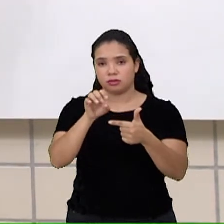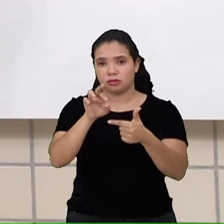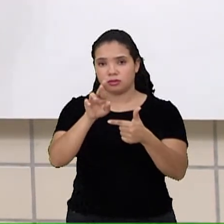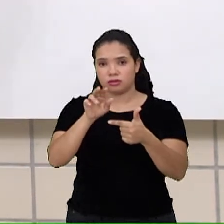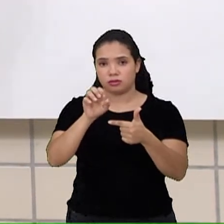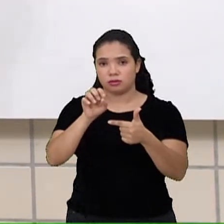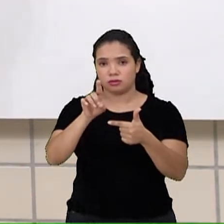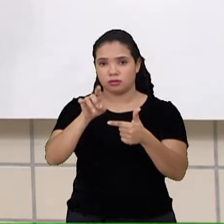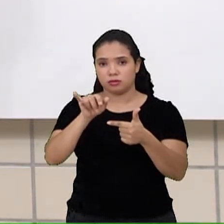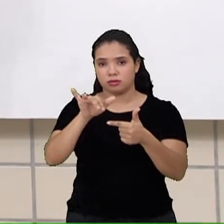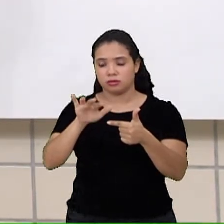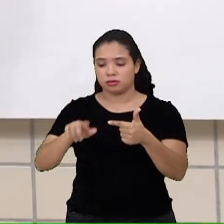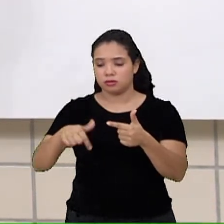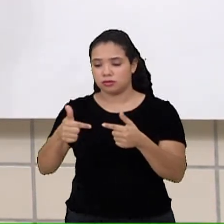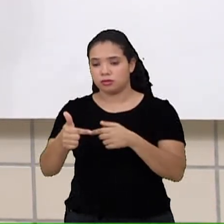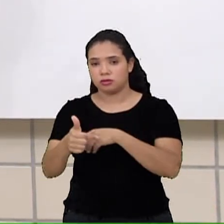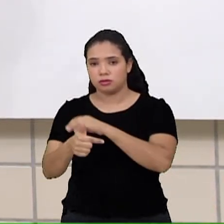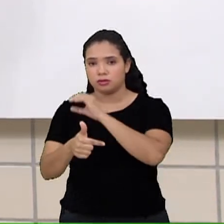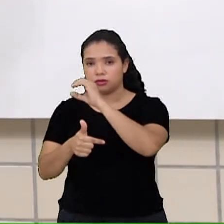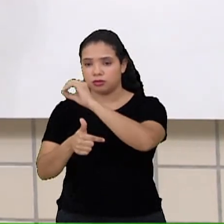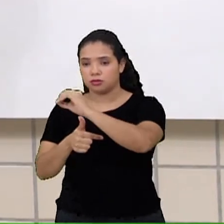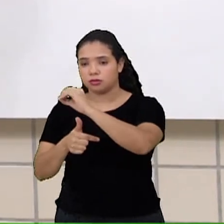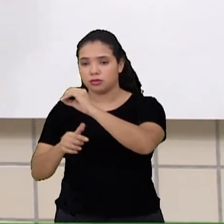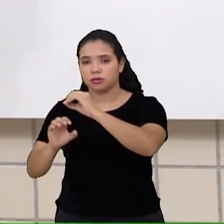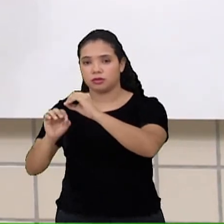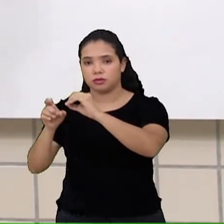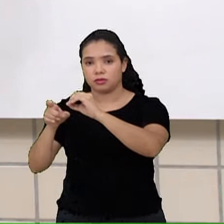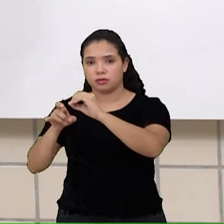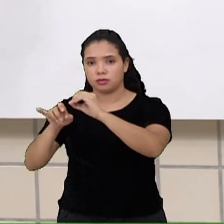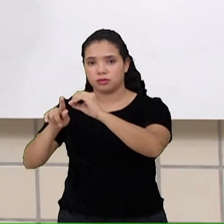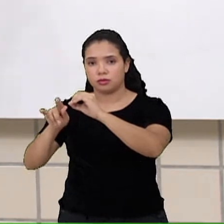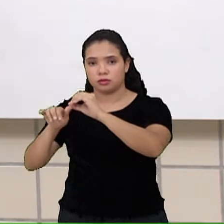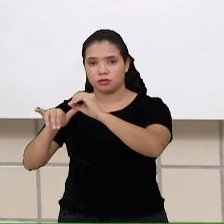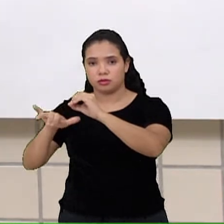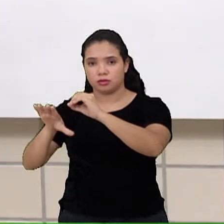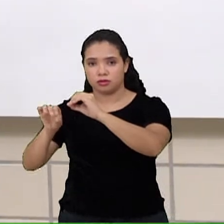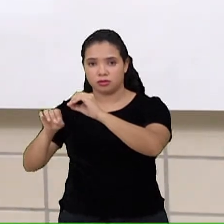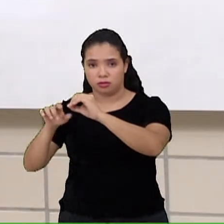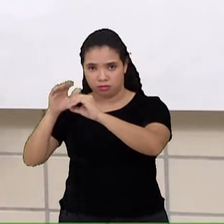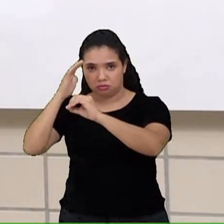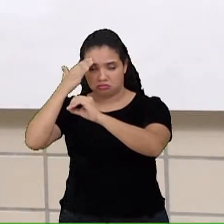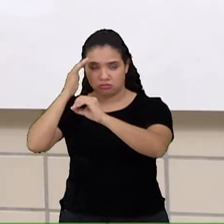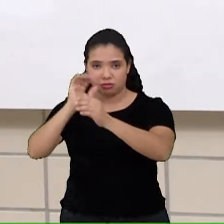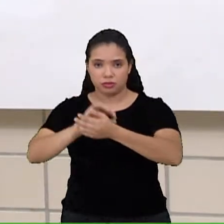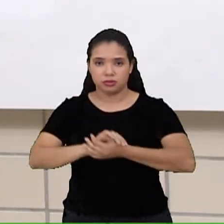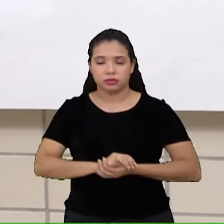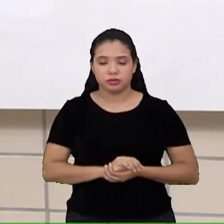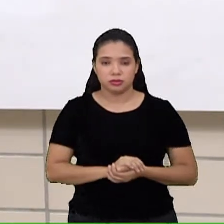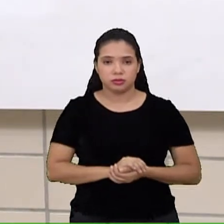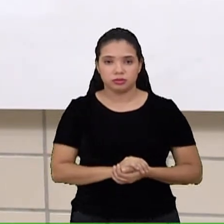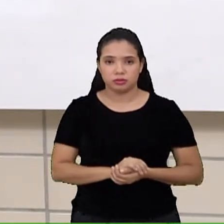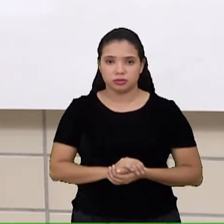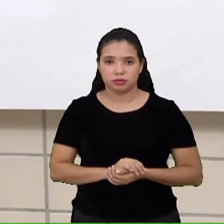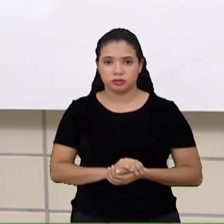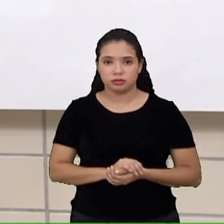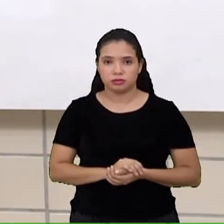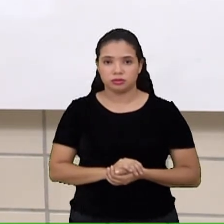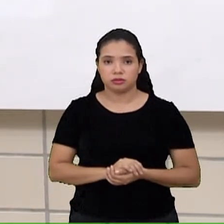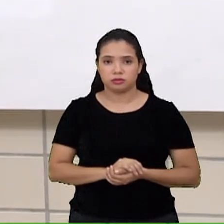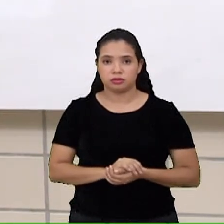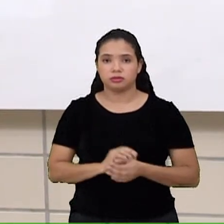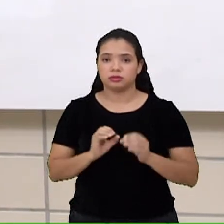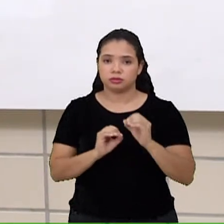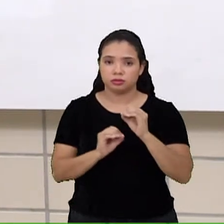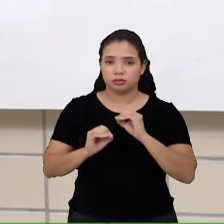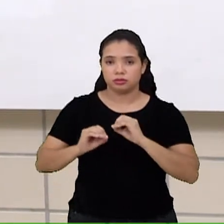de oxigênio. Tá bom? Entenderam? Beleza, né? Outra fórmula molecular que a gente usa